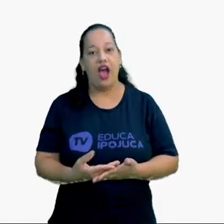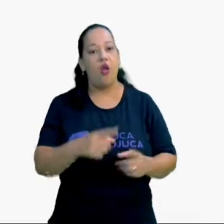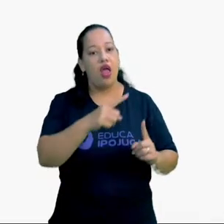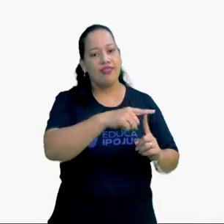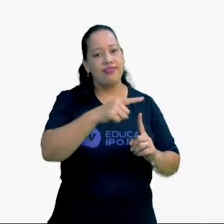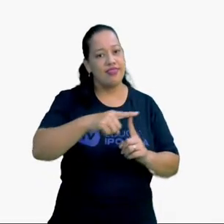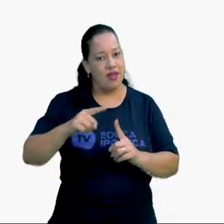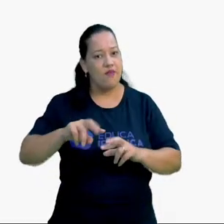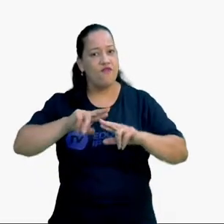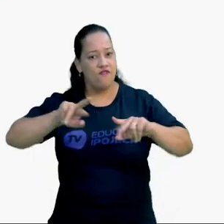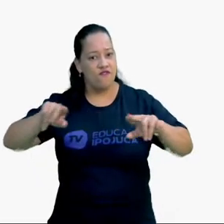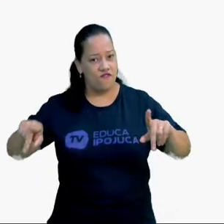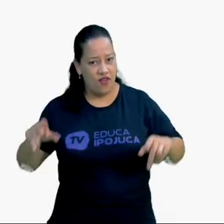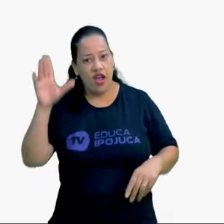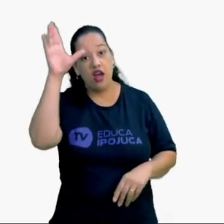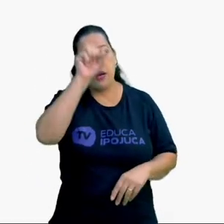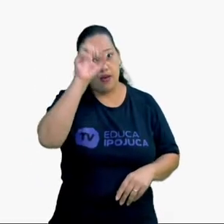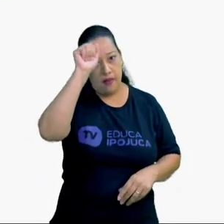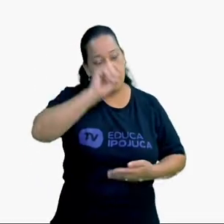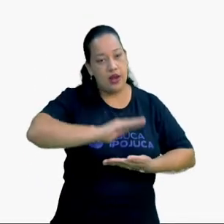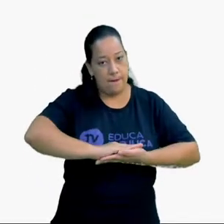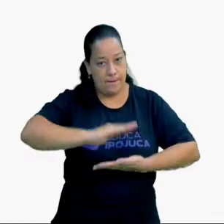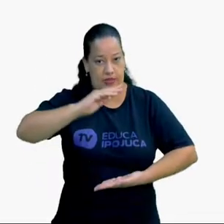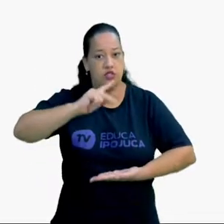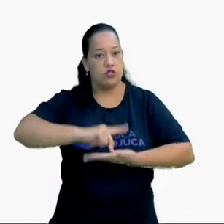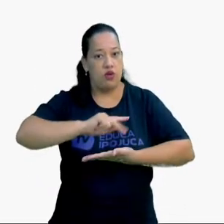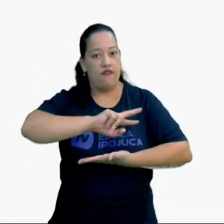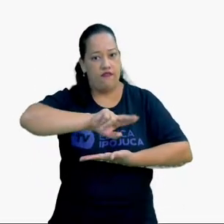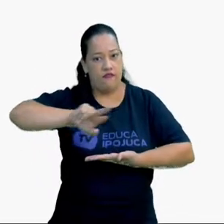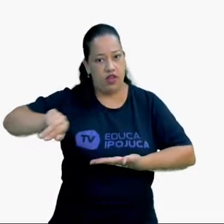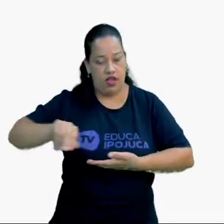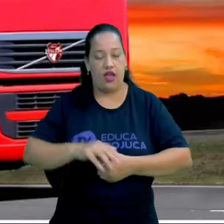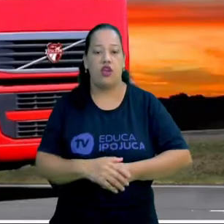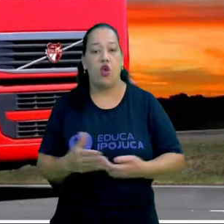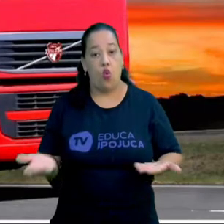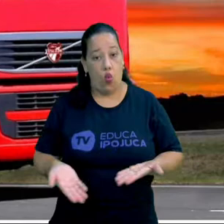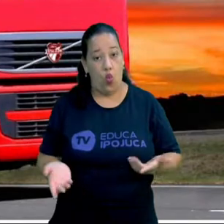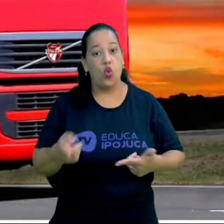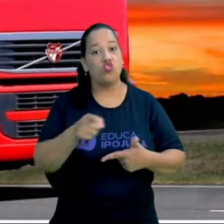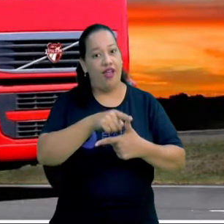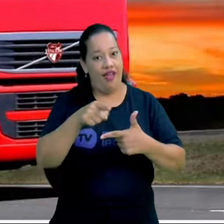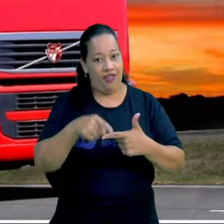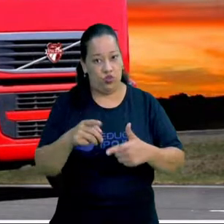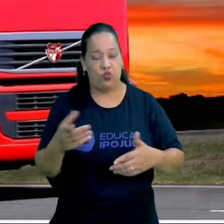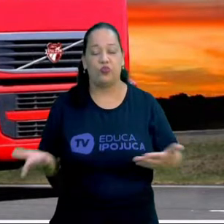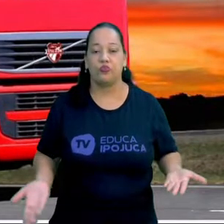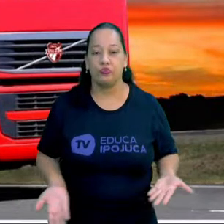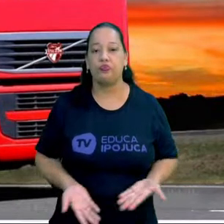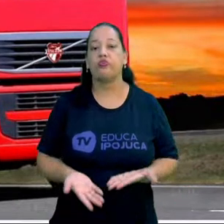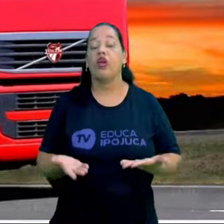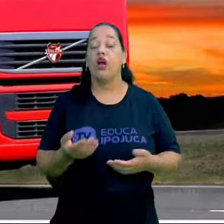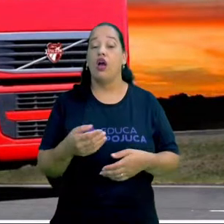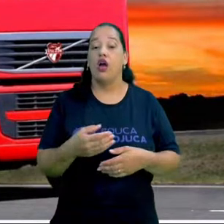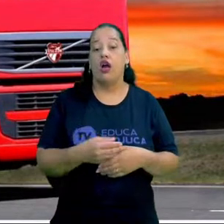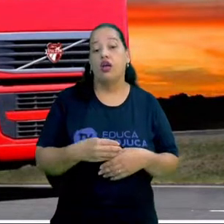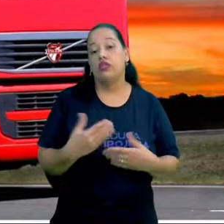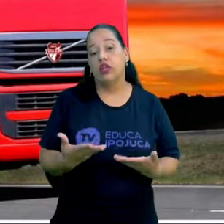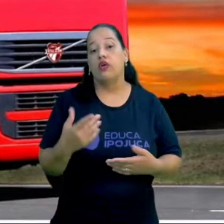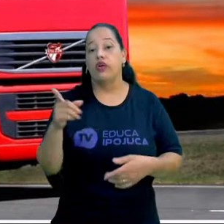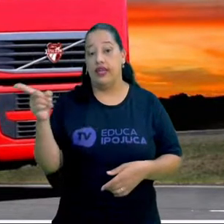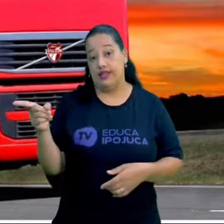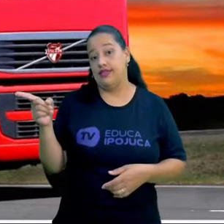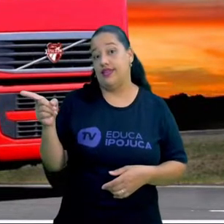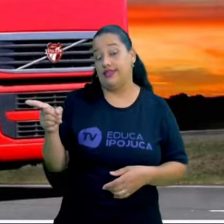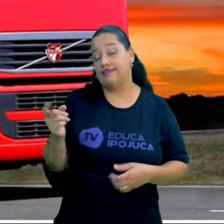de prisma, mas esse é apenas o prisma reto. Então vamos prosseguir. Vamos lá. O comprimento desta